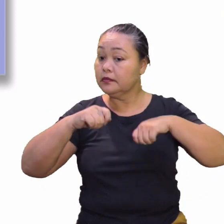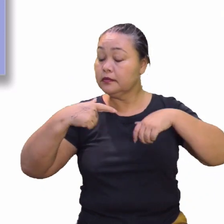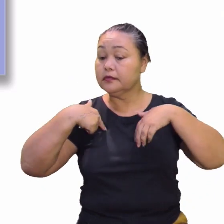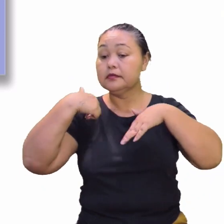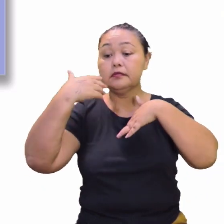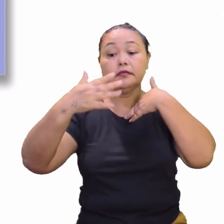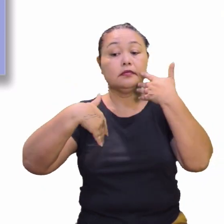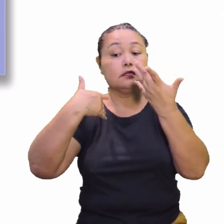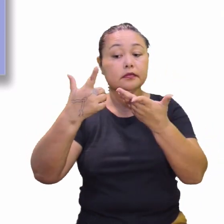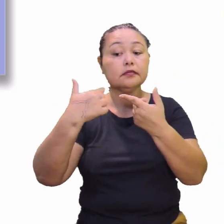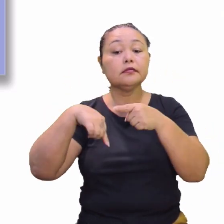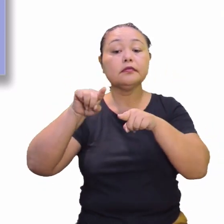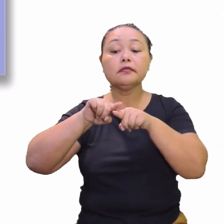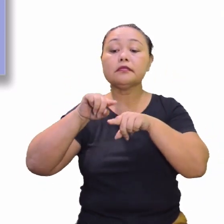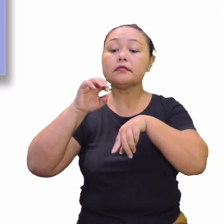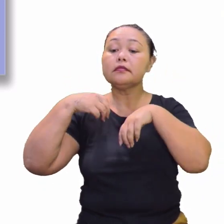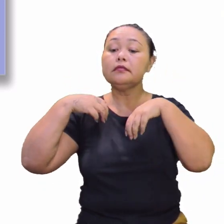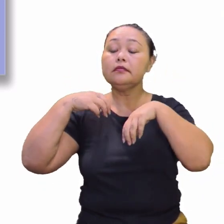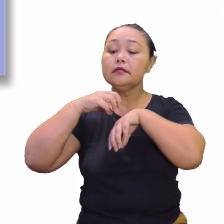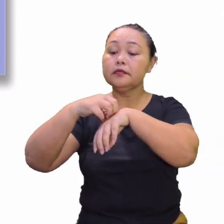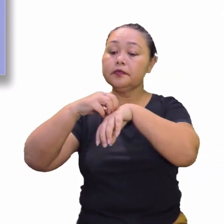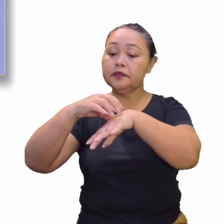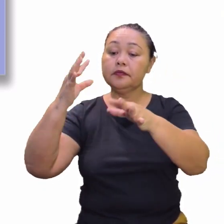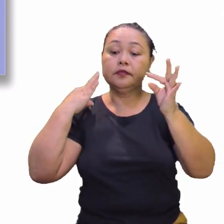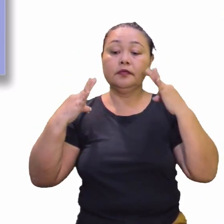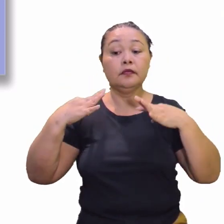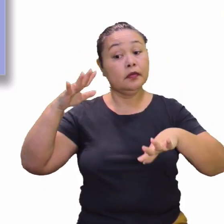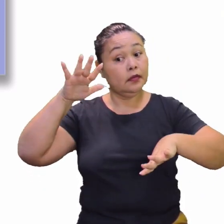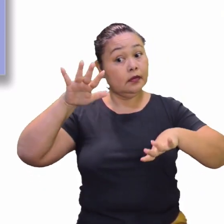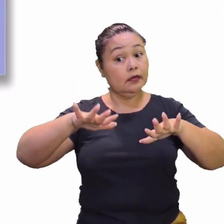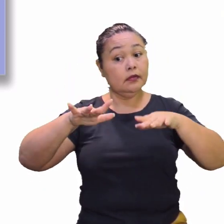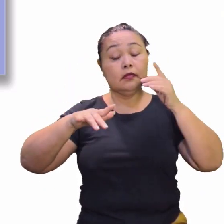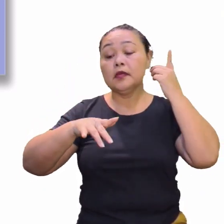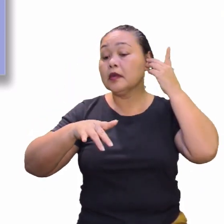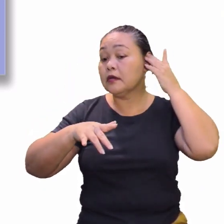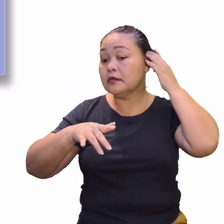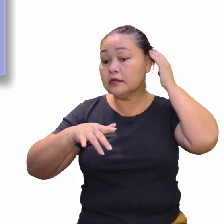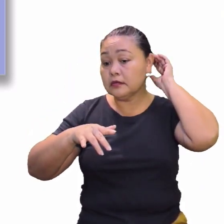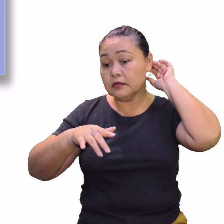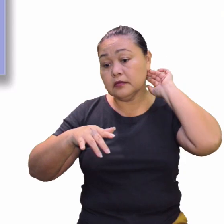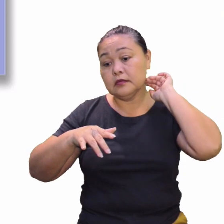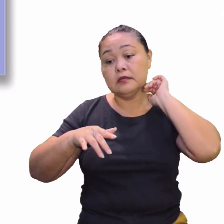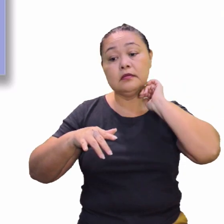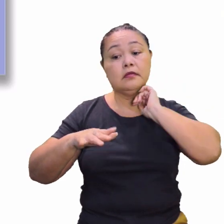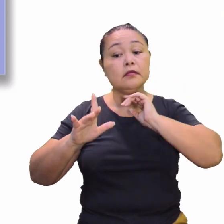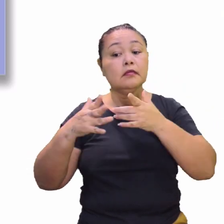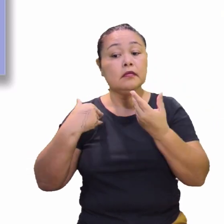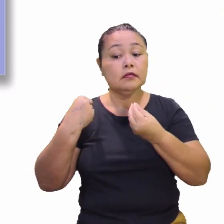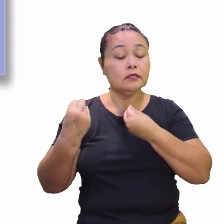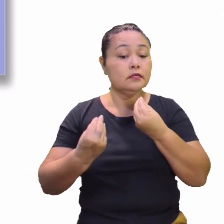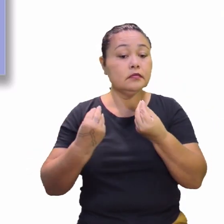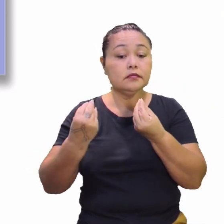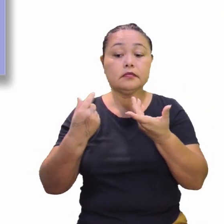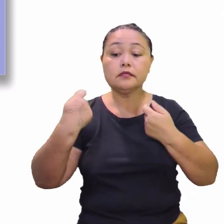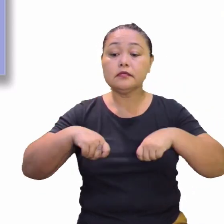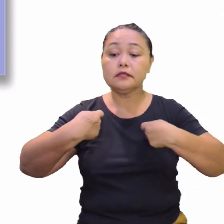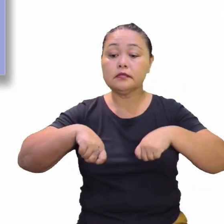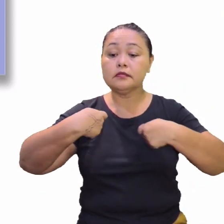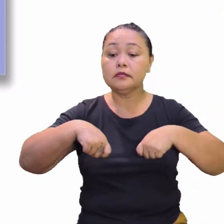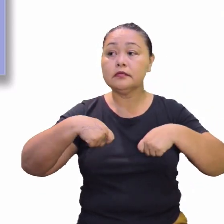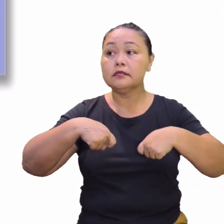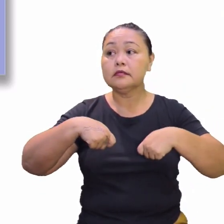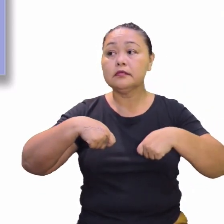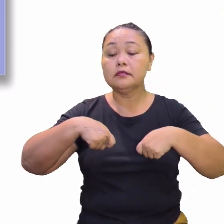potencial para o turismo, né, professor Jorge? É isso aí. Mas que muitas das vezes falta ainda a questão da logística